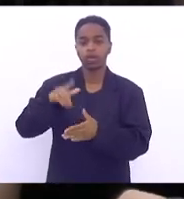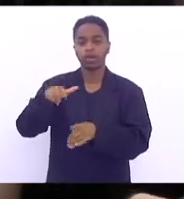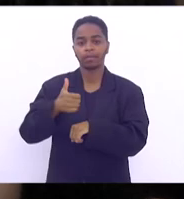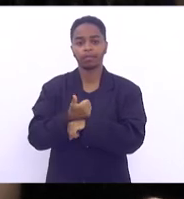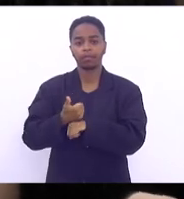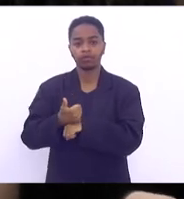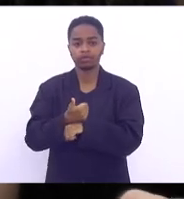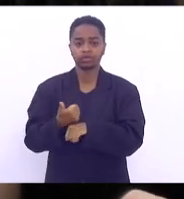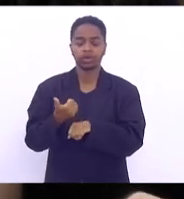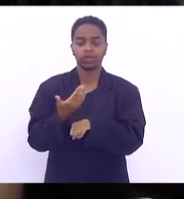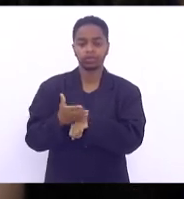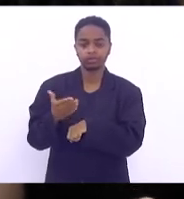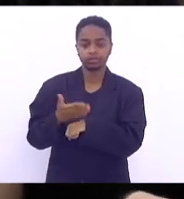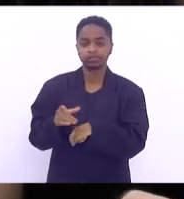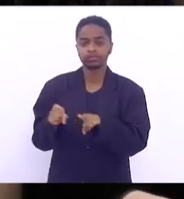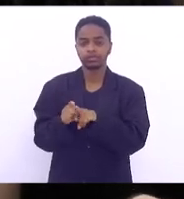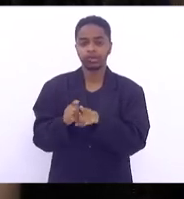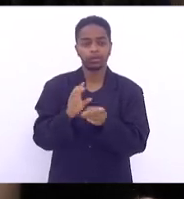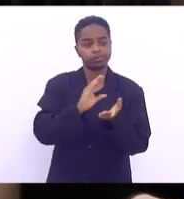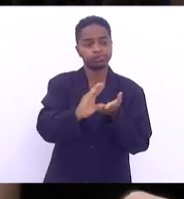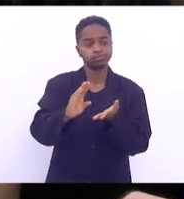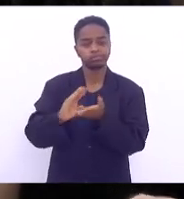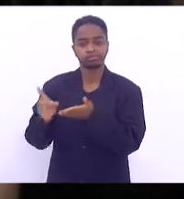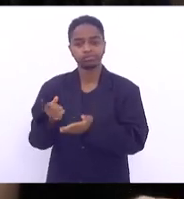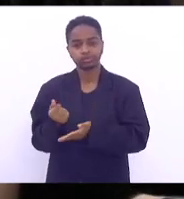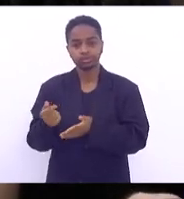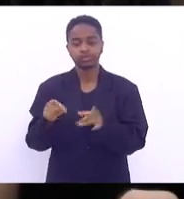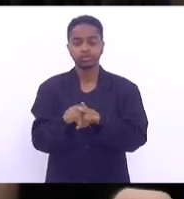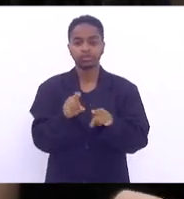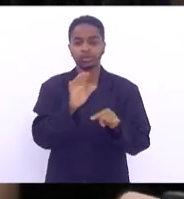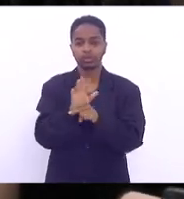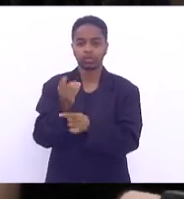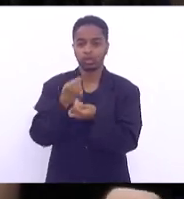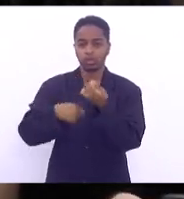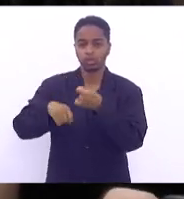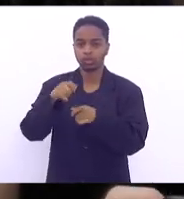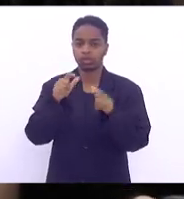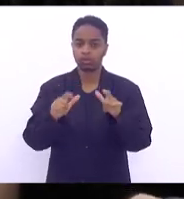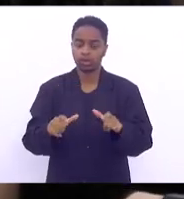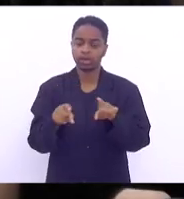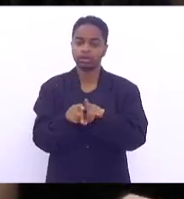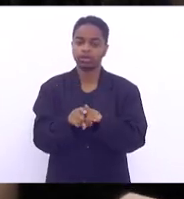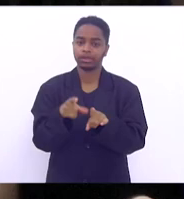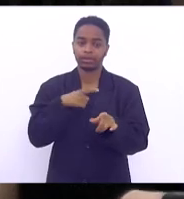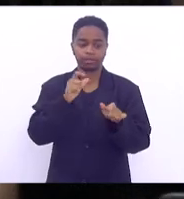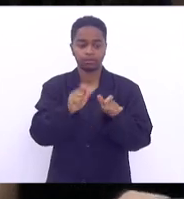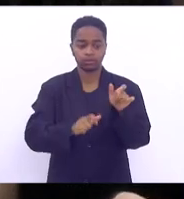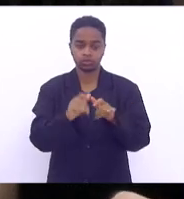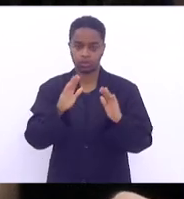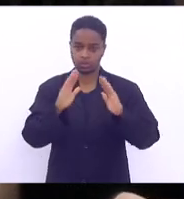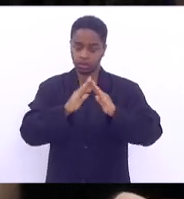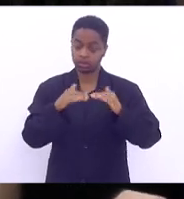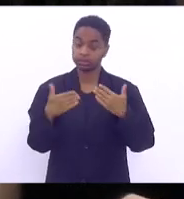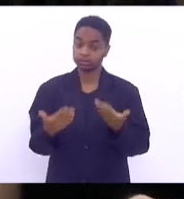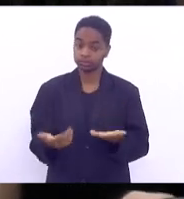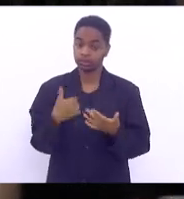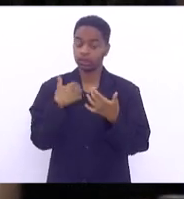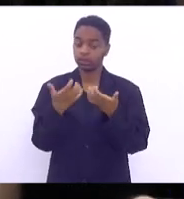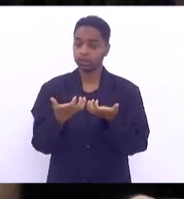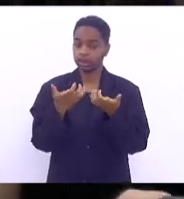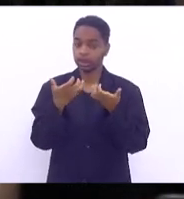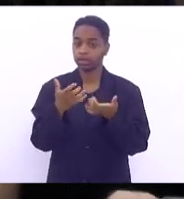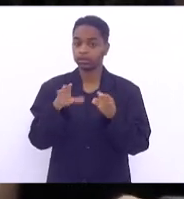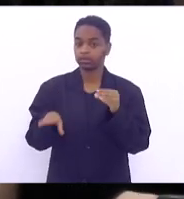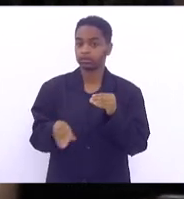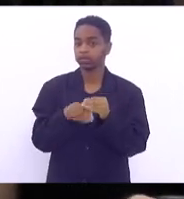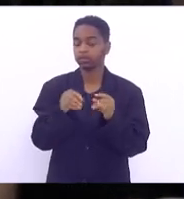profissional que é rentável, que contribui para a economia local e onde tem civilidade. Então, eu queria só acrescentar